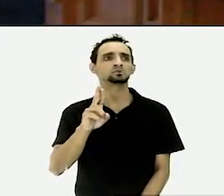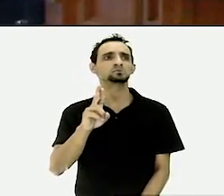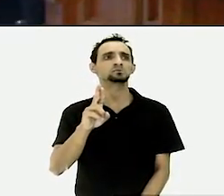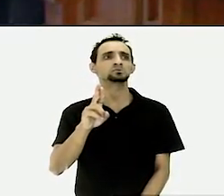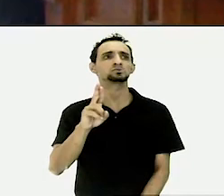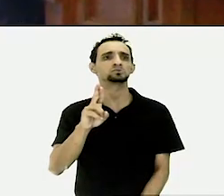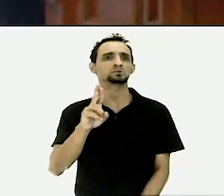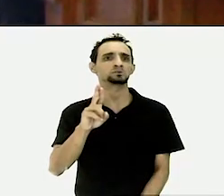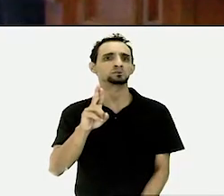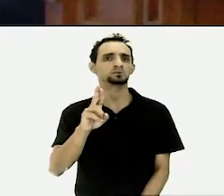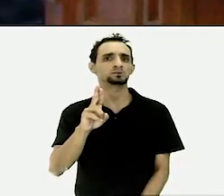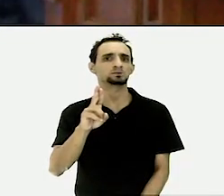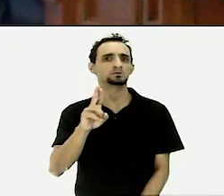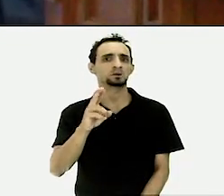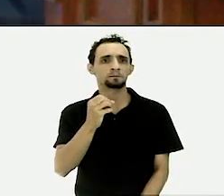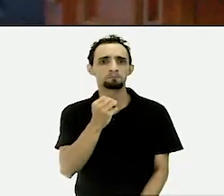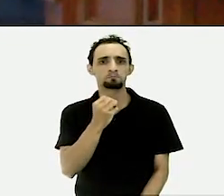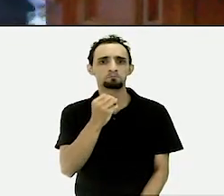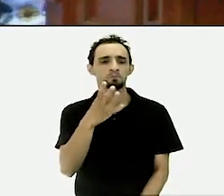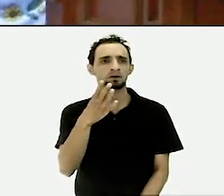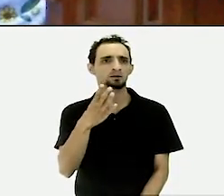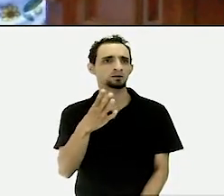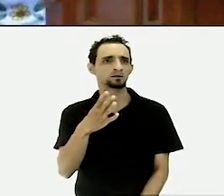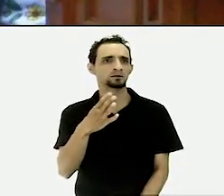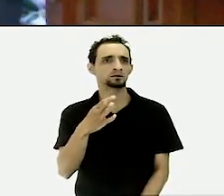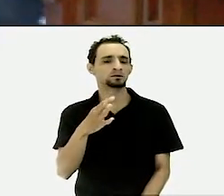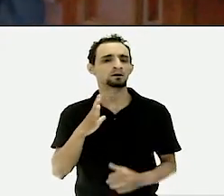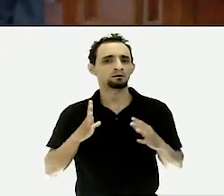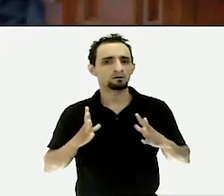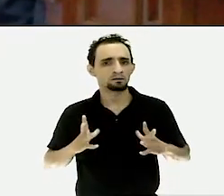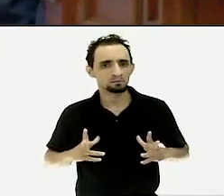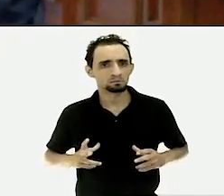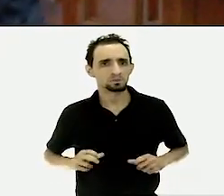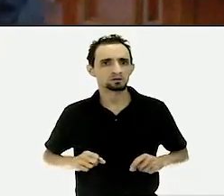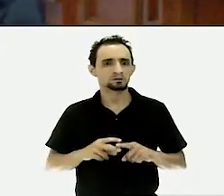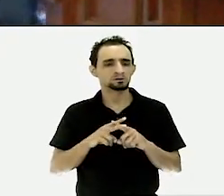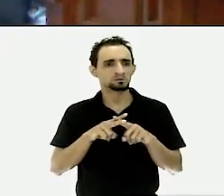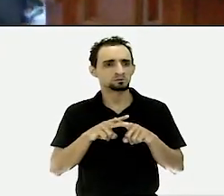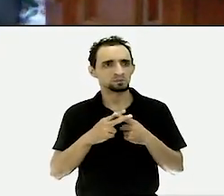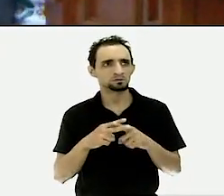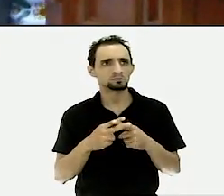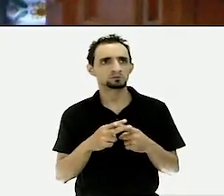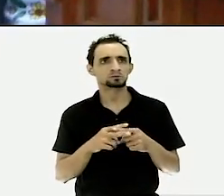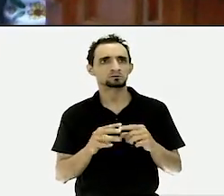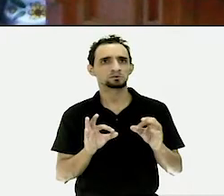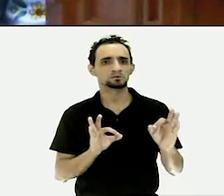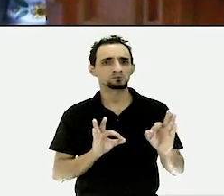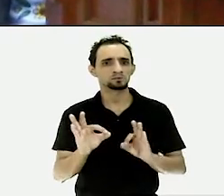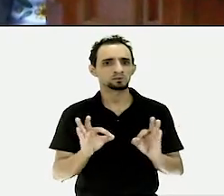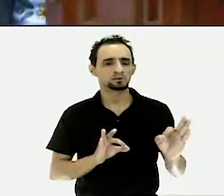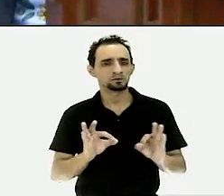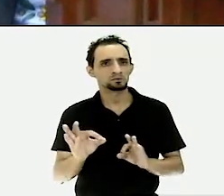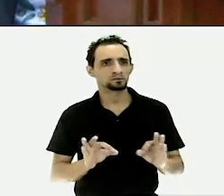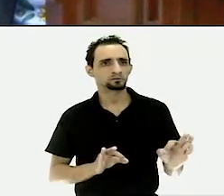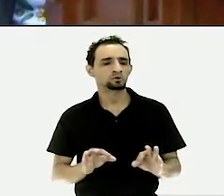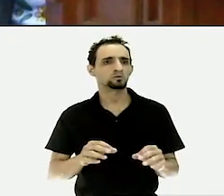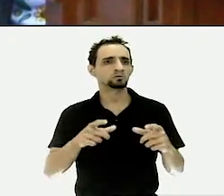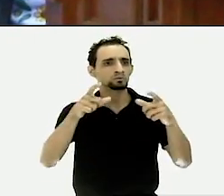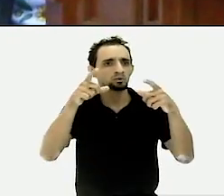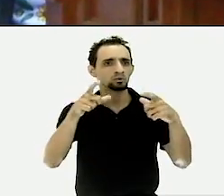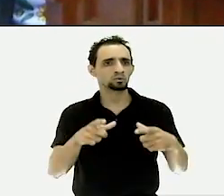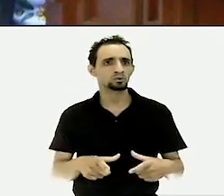lugar bonito ali, é uma entrada bem bacana no nosso município, mas tirar quem está lá com direito garantido